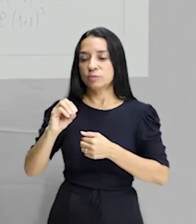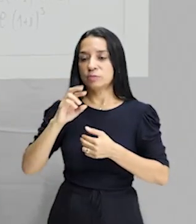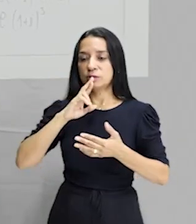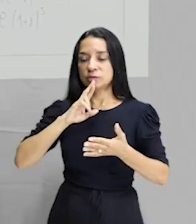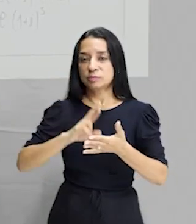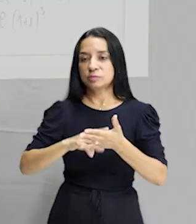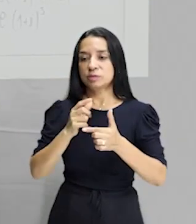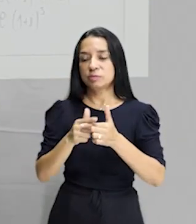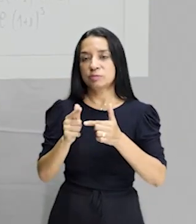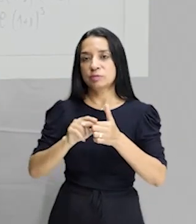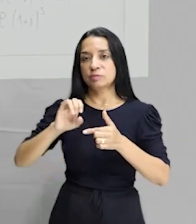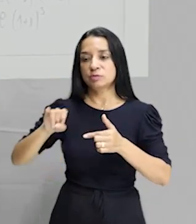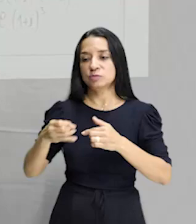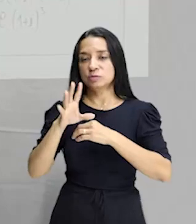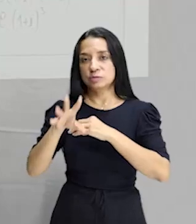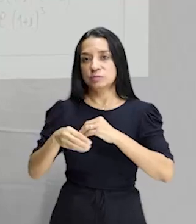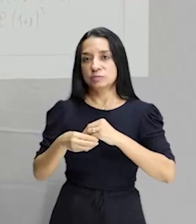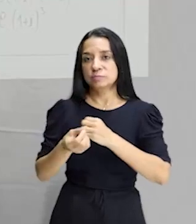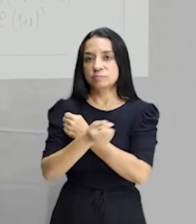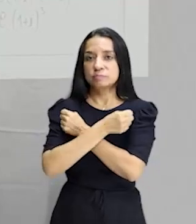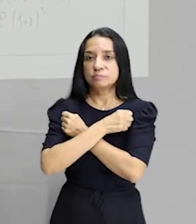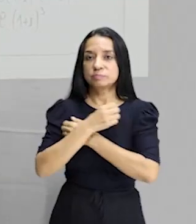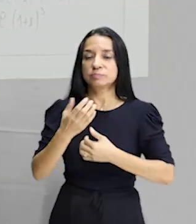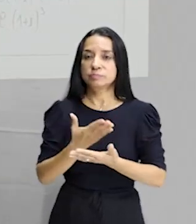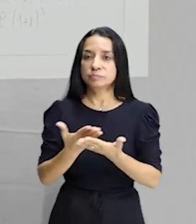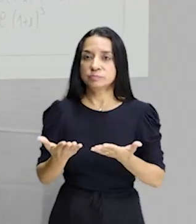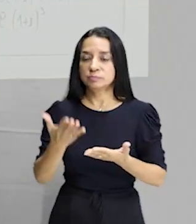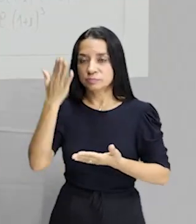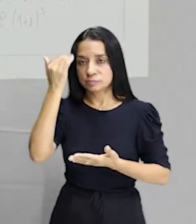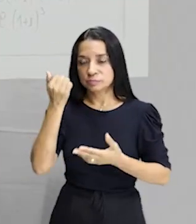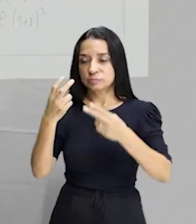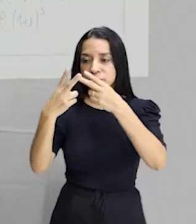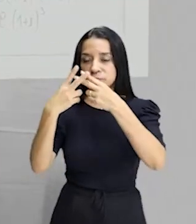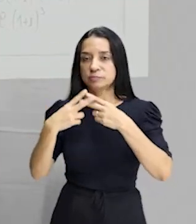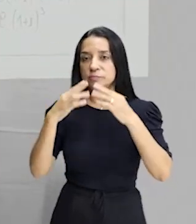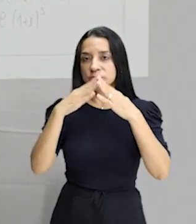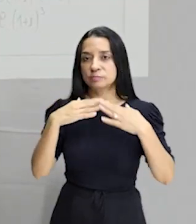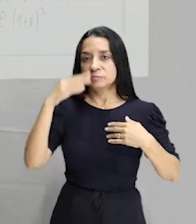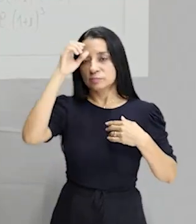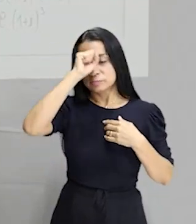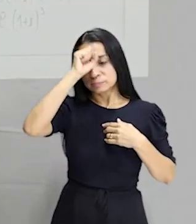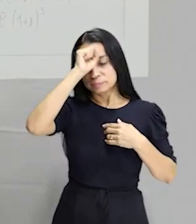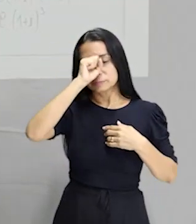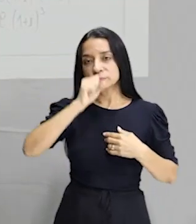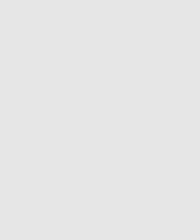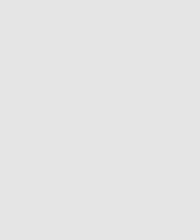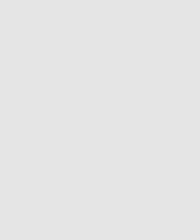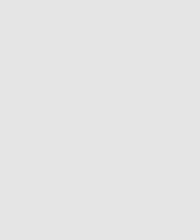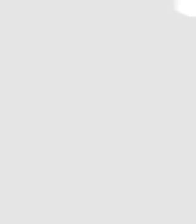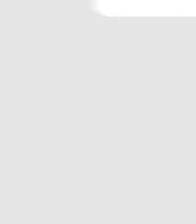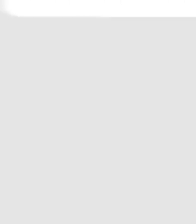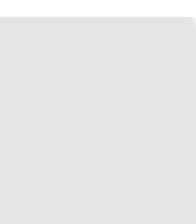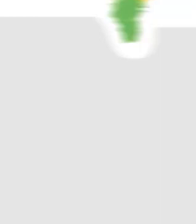juro composto beleza galera um abraço a todos já sabe hashtag fica em casa aprendendo